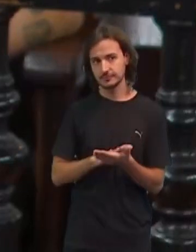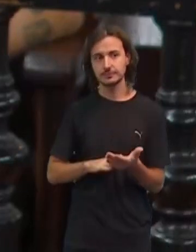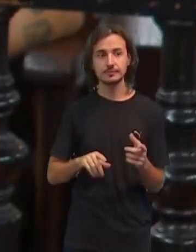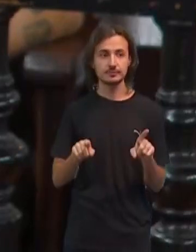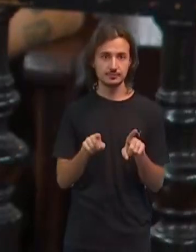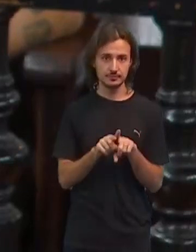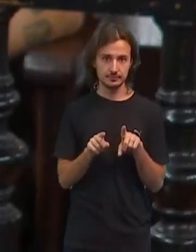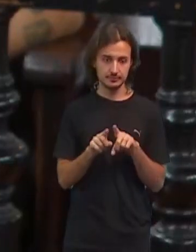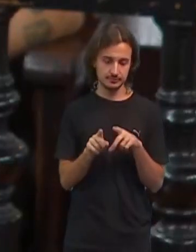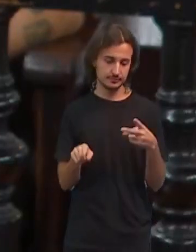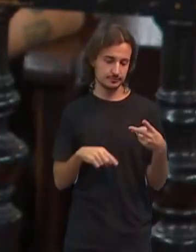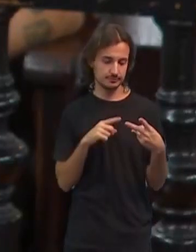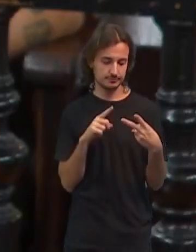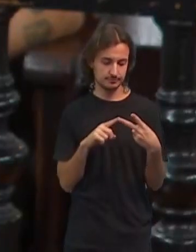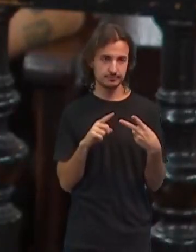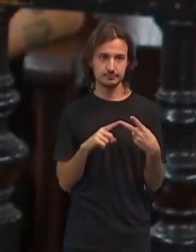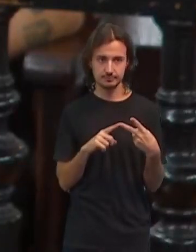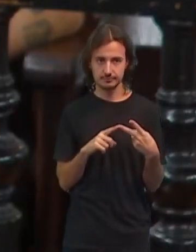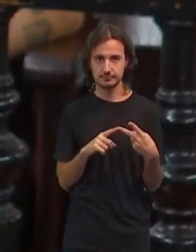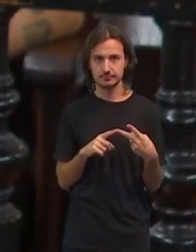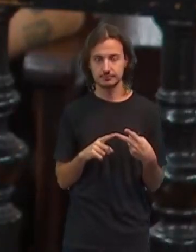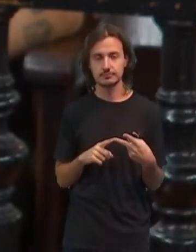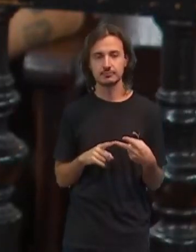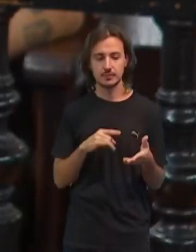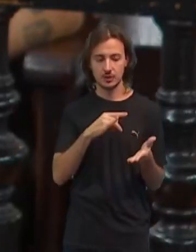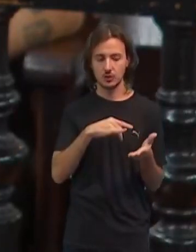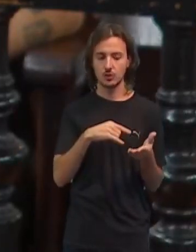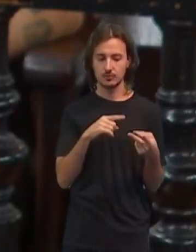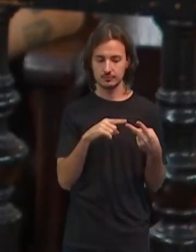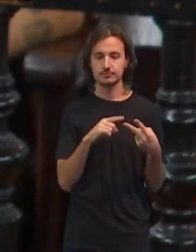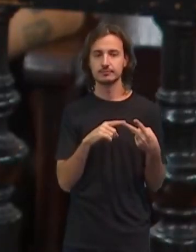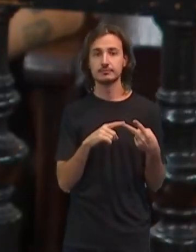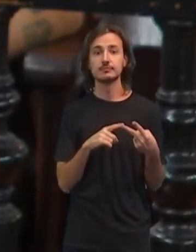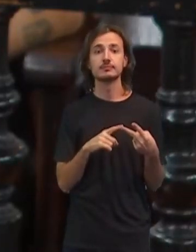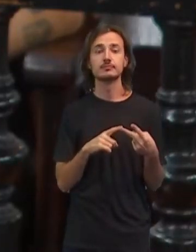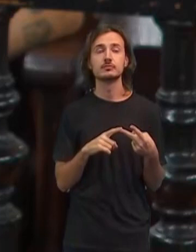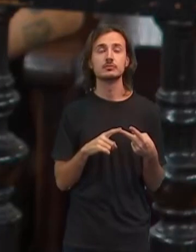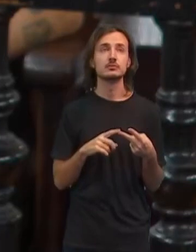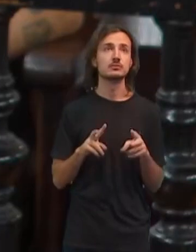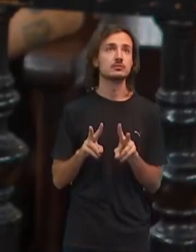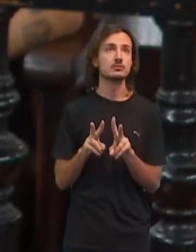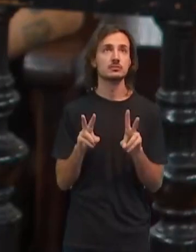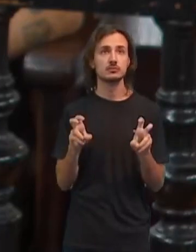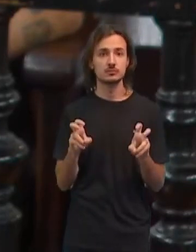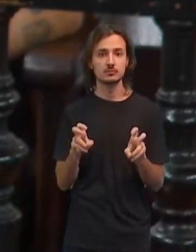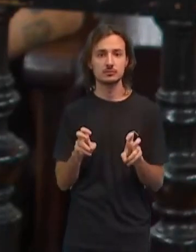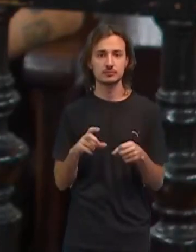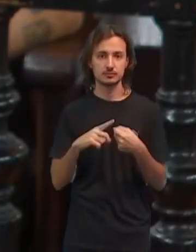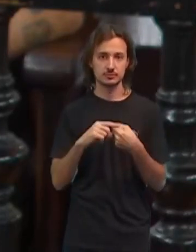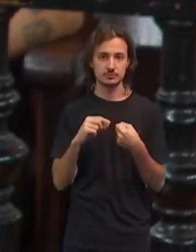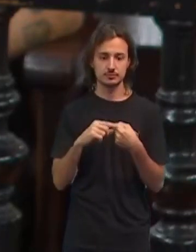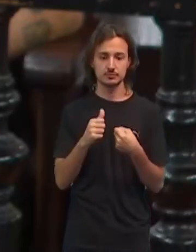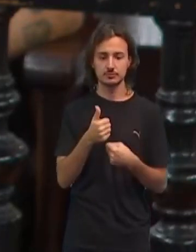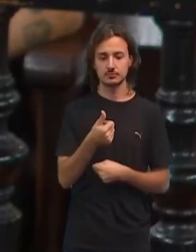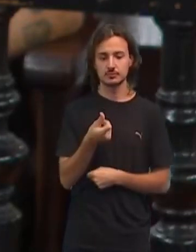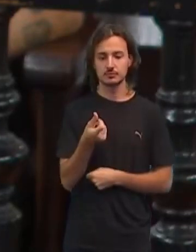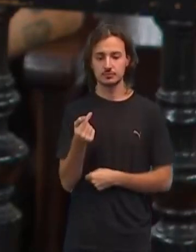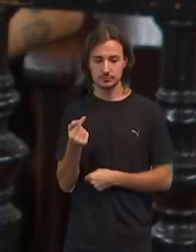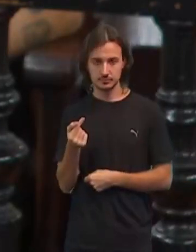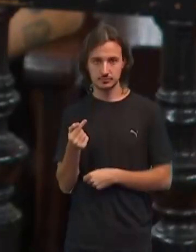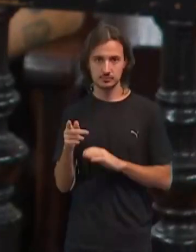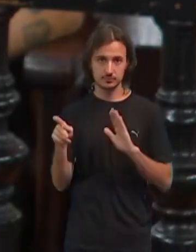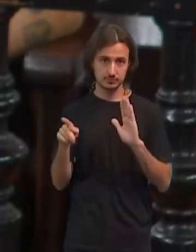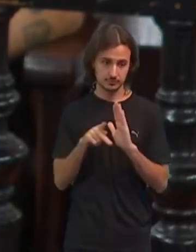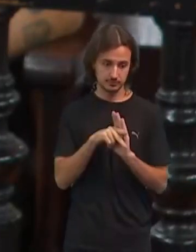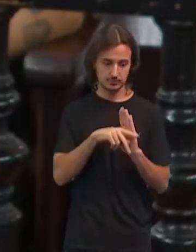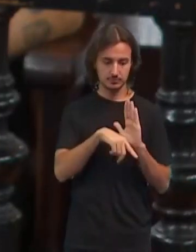também, nesse mesmo parecer, né, nessa mesma certidão, coloca aqui que, em relação ao disposto no artigo 167-A da Constituição